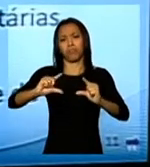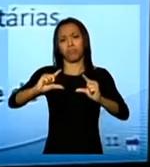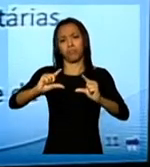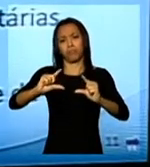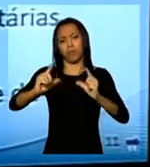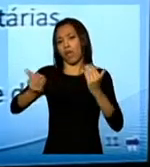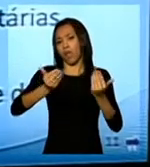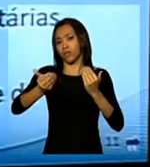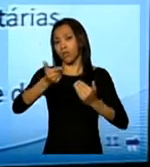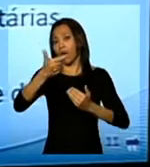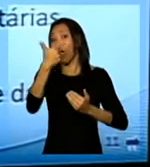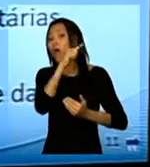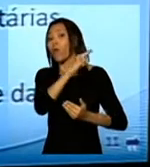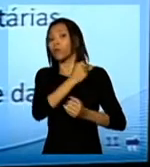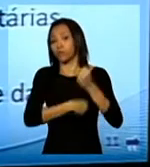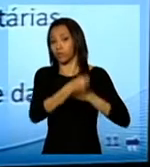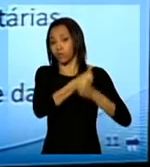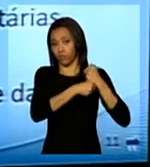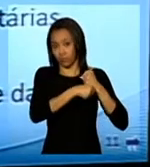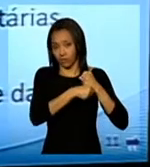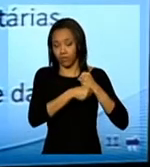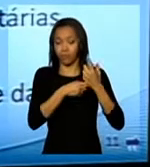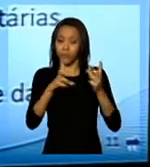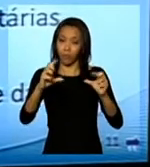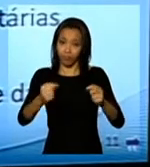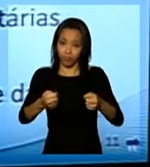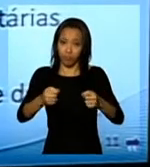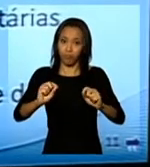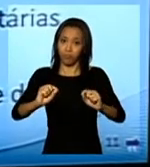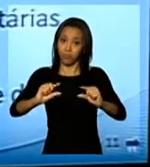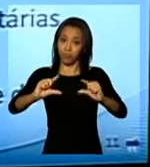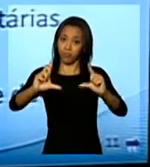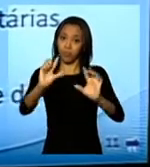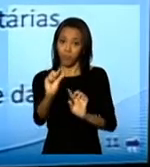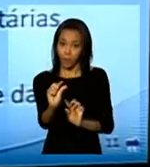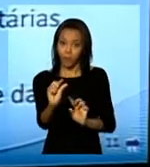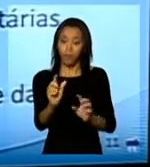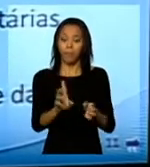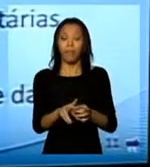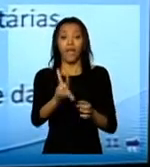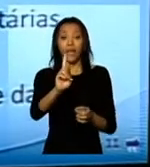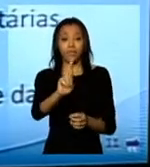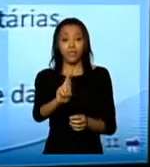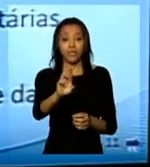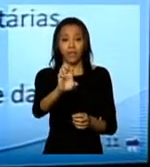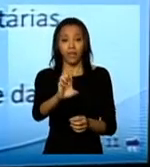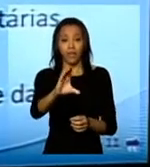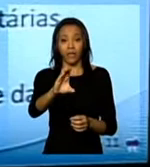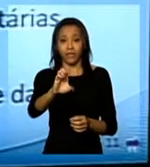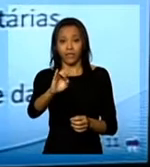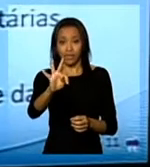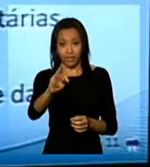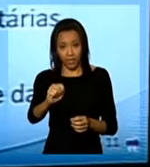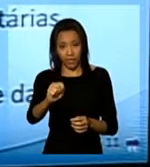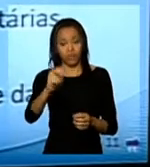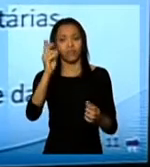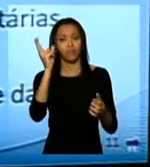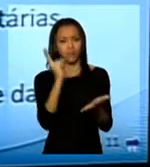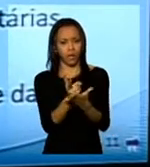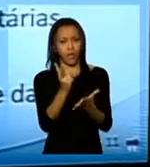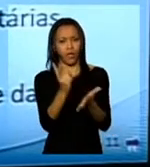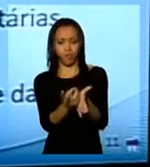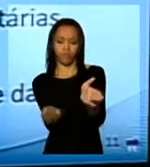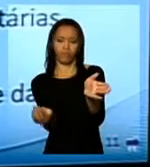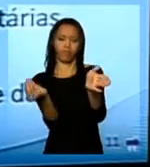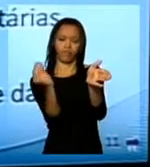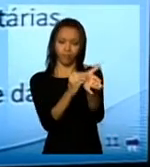previsão conservadora. As receitas extraordinárias que existem a todo ano, elas